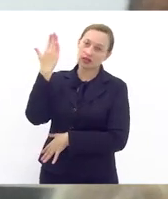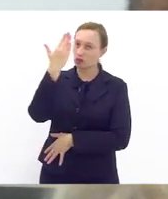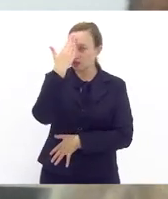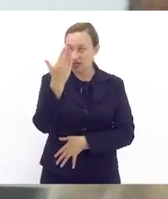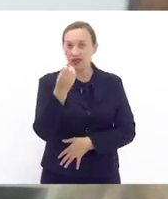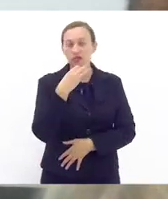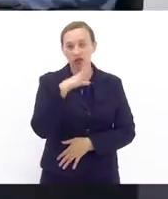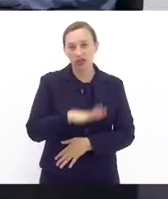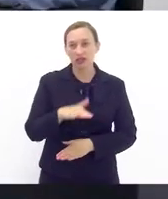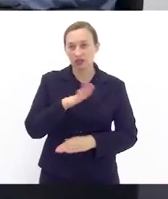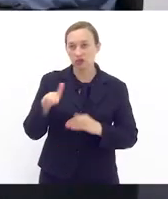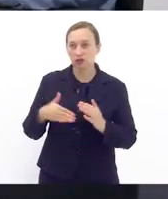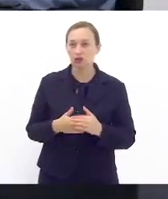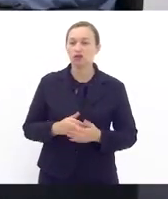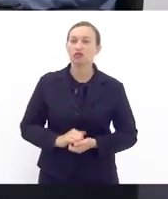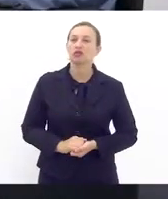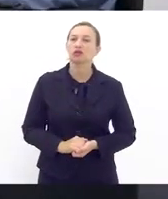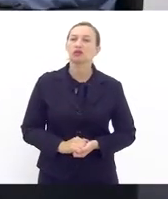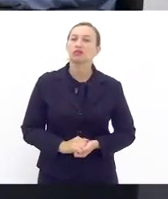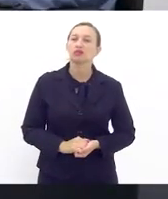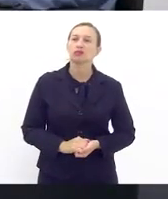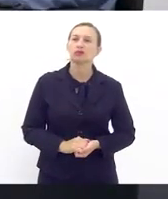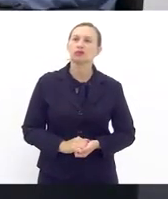uma boa tarde a todos professor